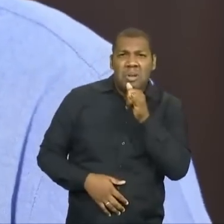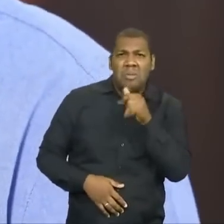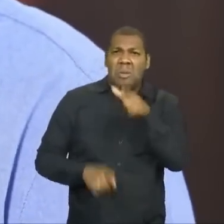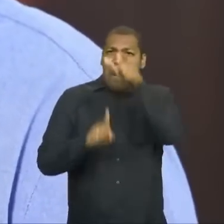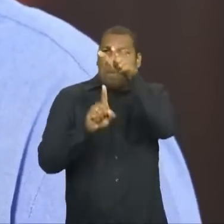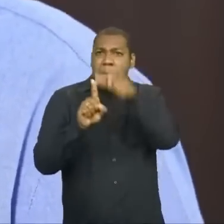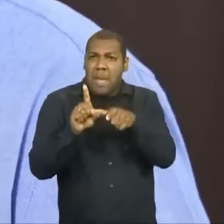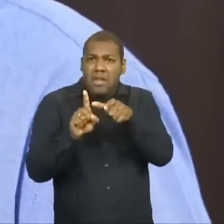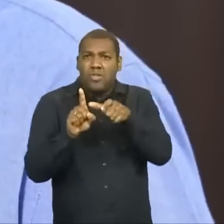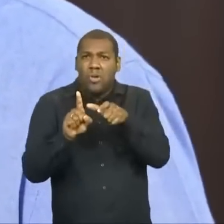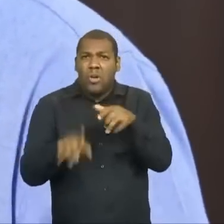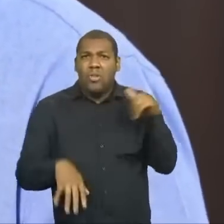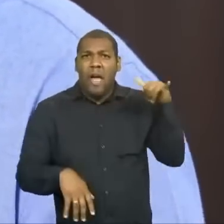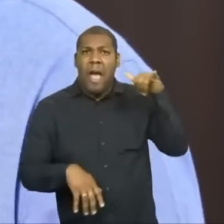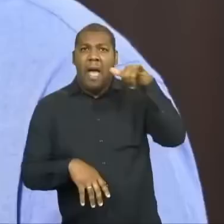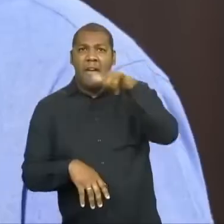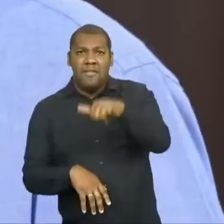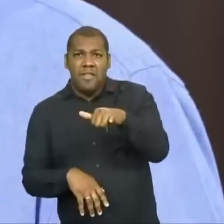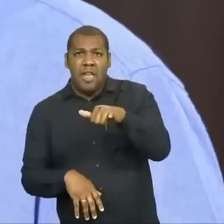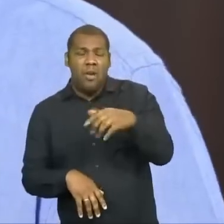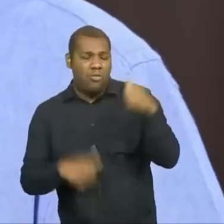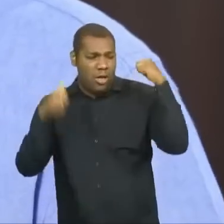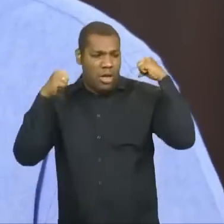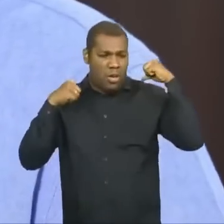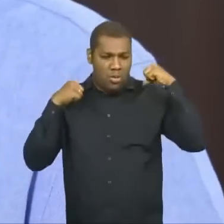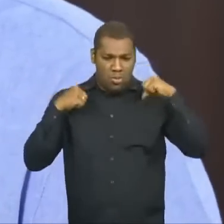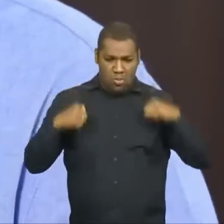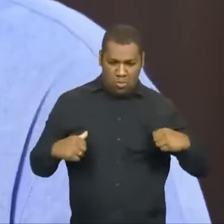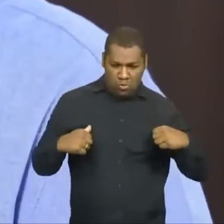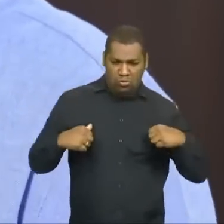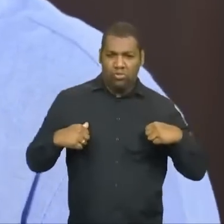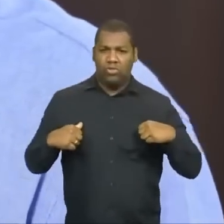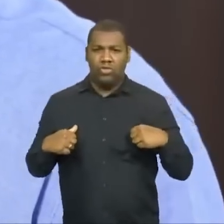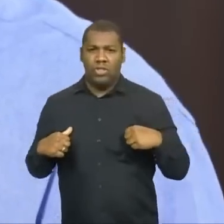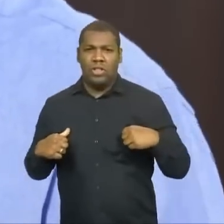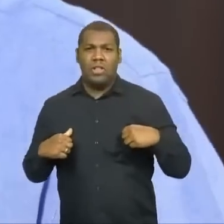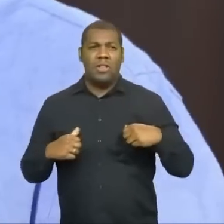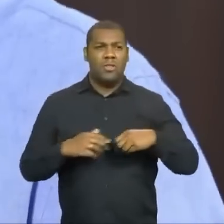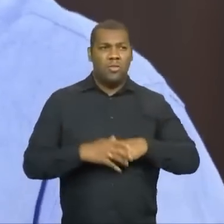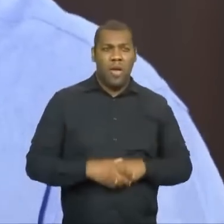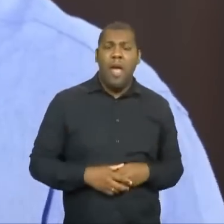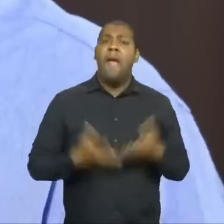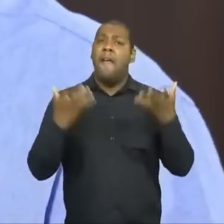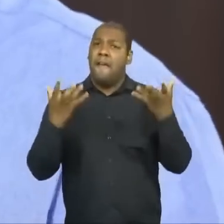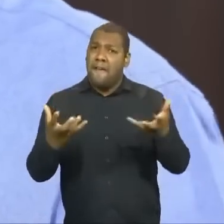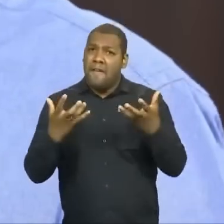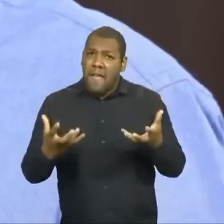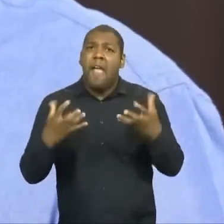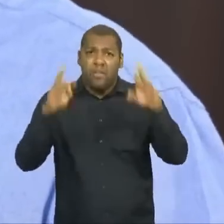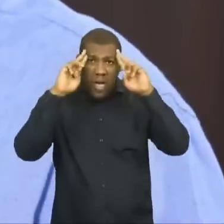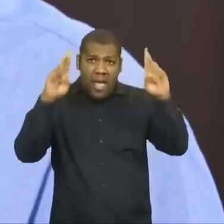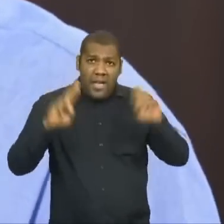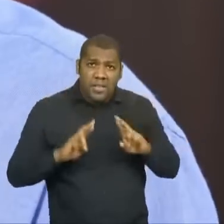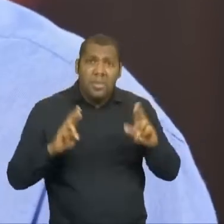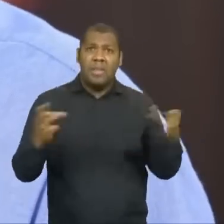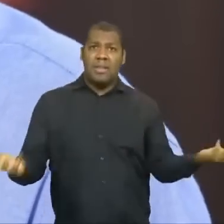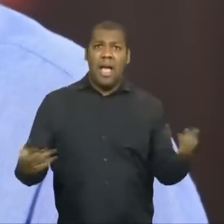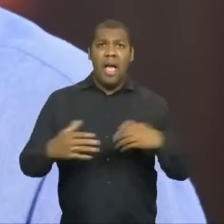um Zé Ninguém, ele quer ser tratado com respeito, ele quer ter um lugar para dormir decente, ele quer ter uma comida decente.